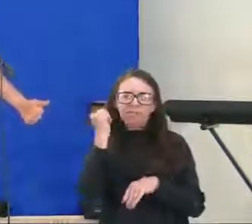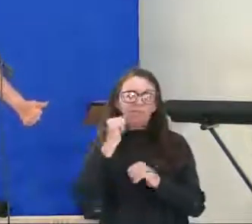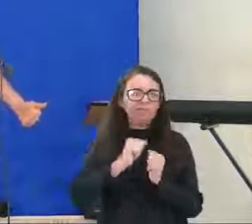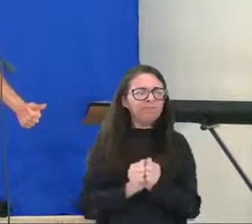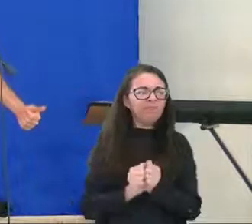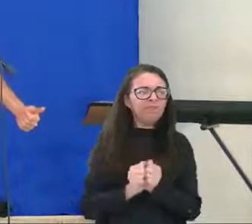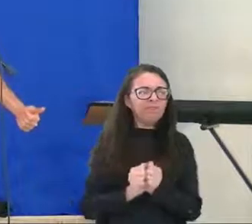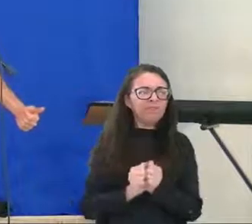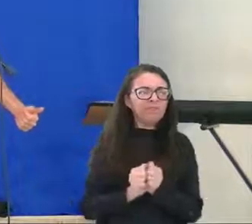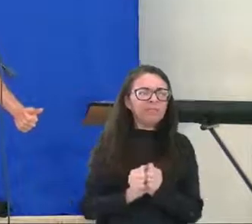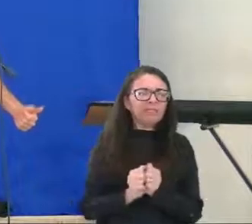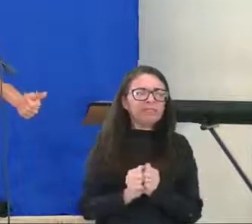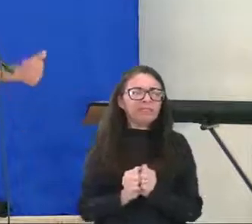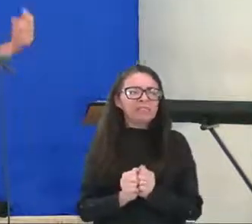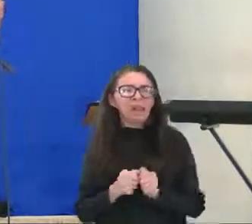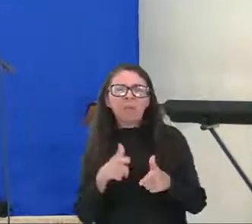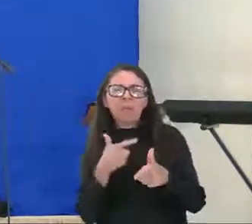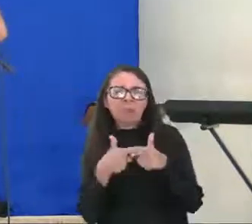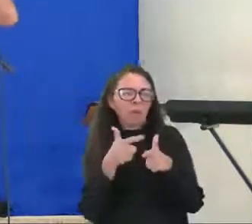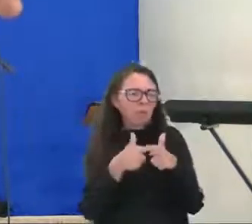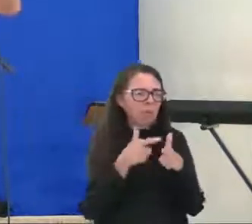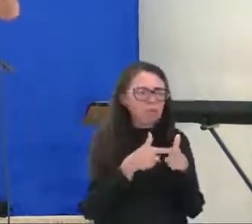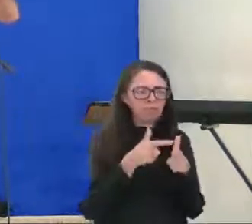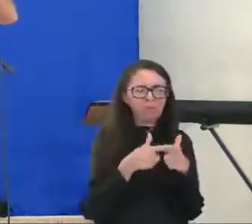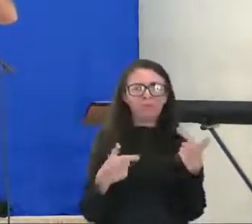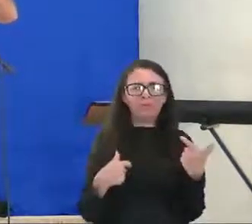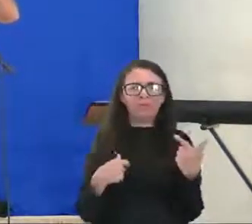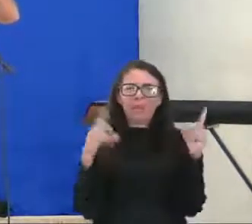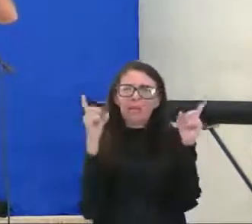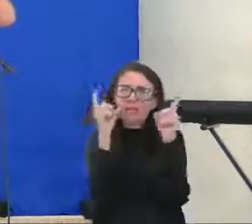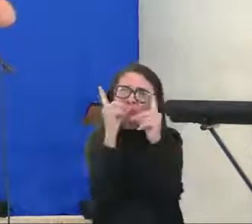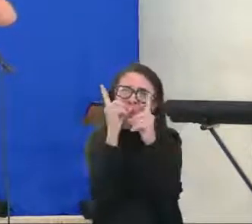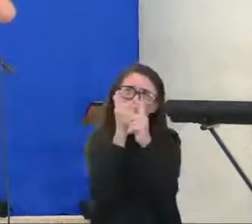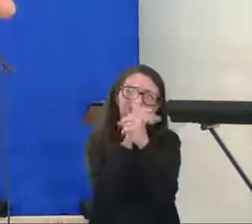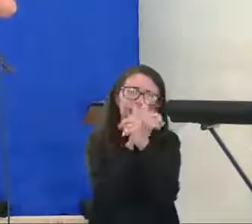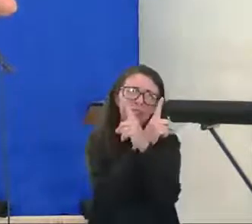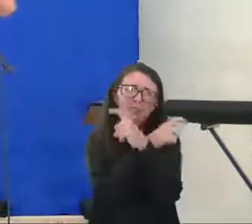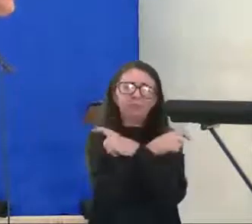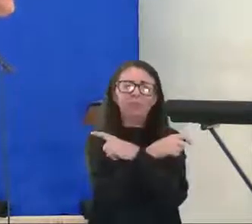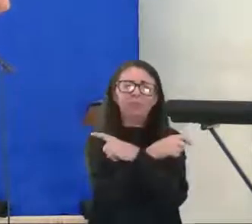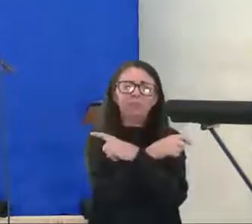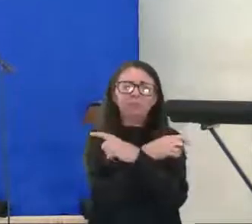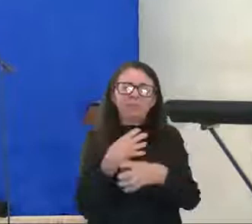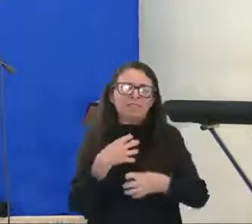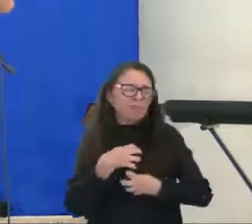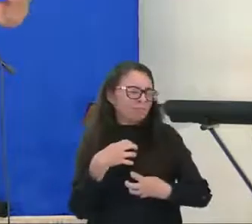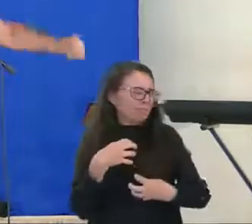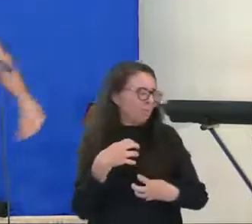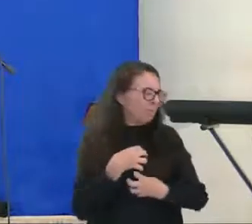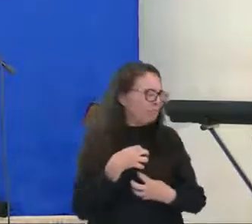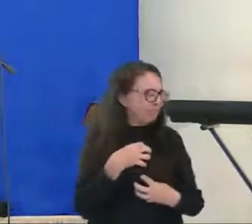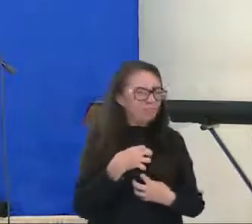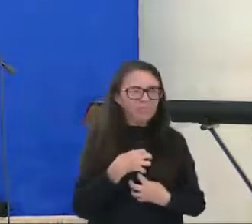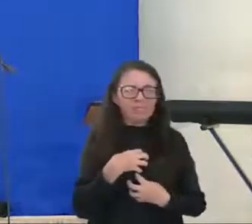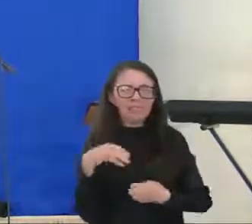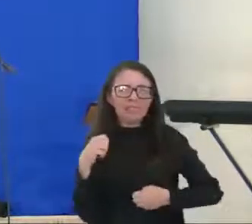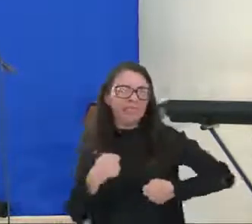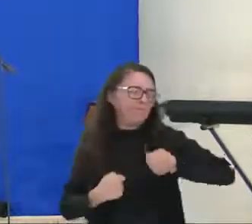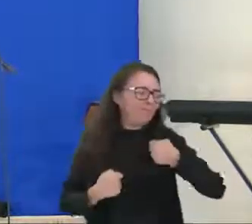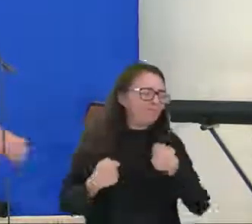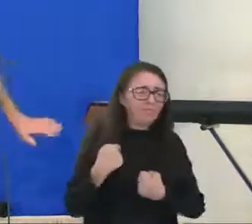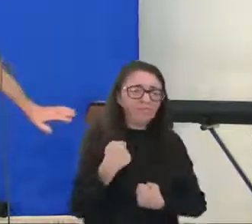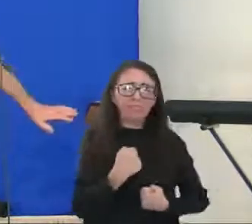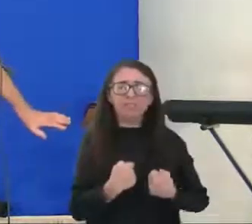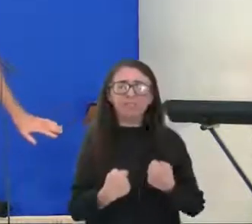O primeiro sentido é tem os dois lados. E tem aquele que vê a necessidade do outro e não vai. Não